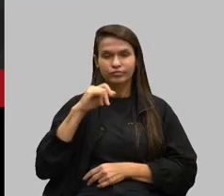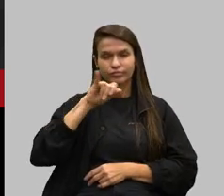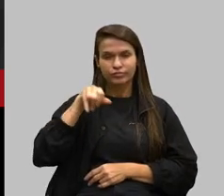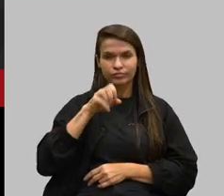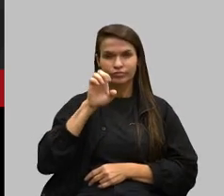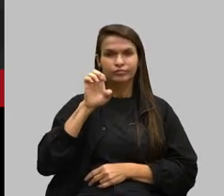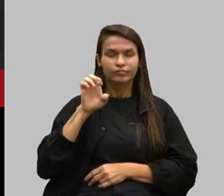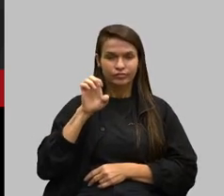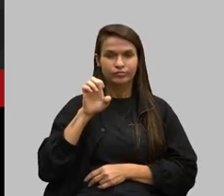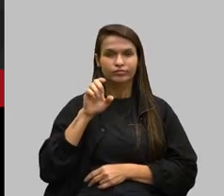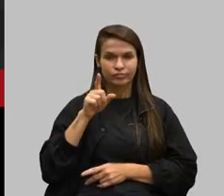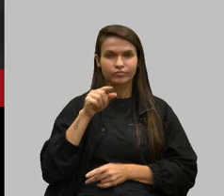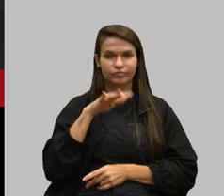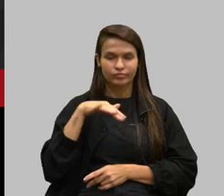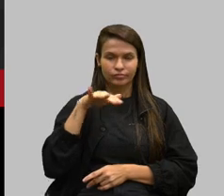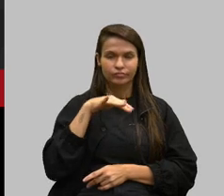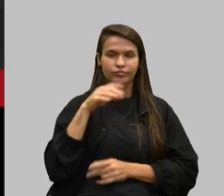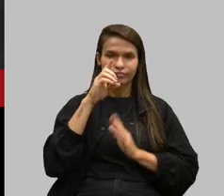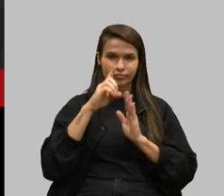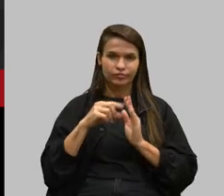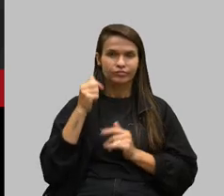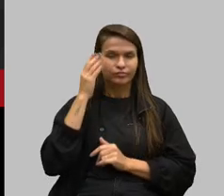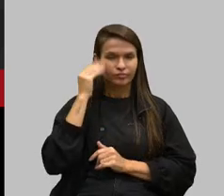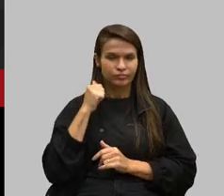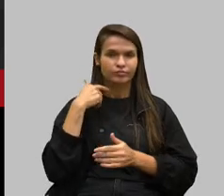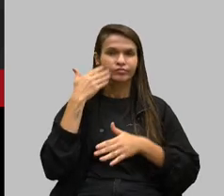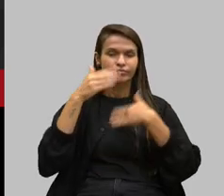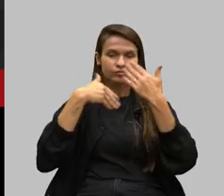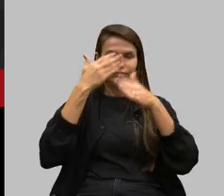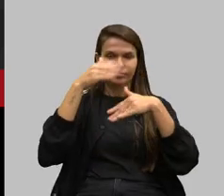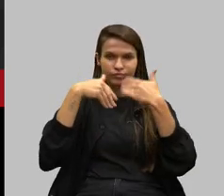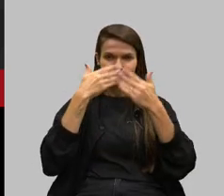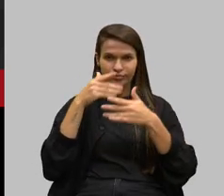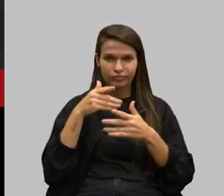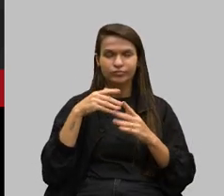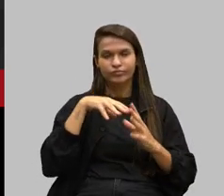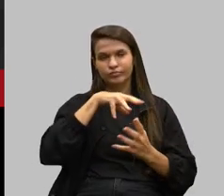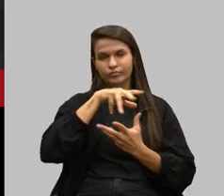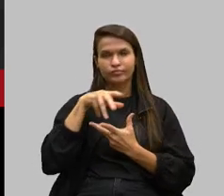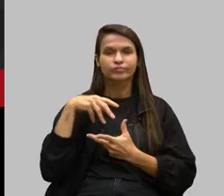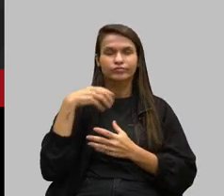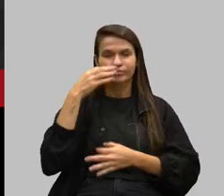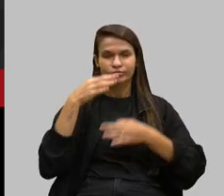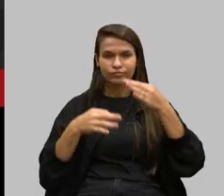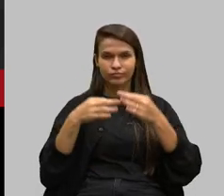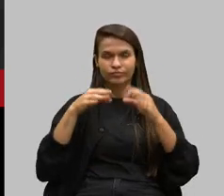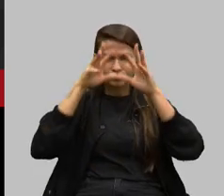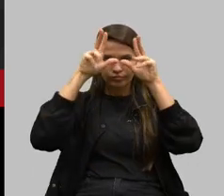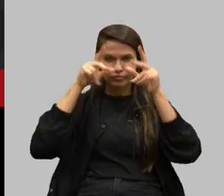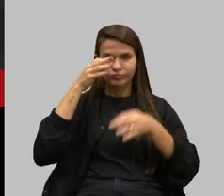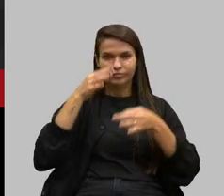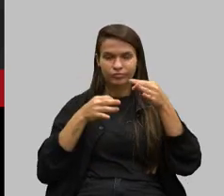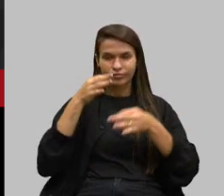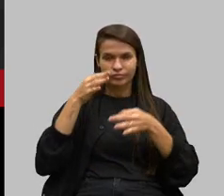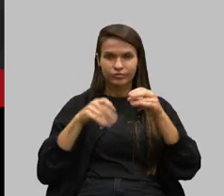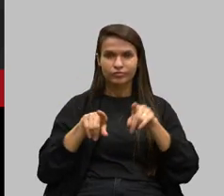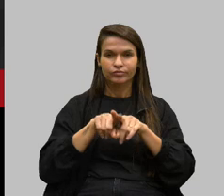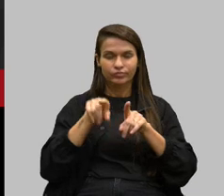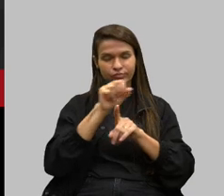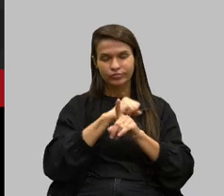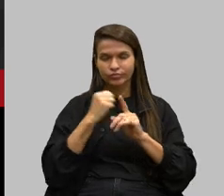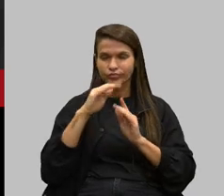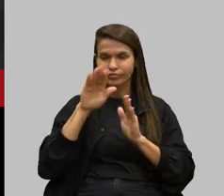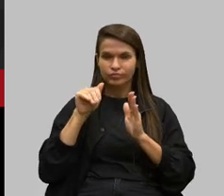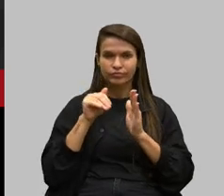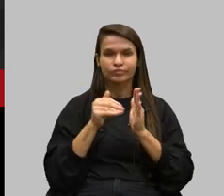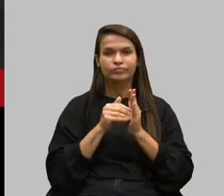é quem é do ramo aqui do direito sabe a evolução disso pro mundo jurídico né pro tribunal de justiça e pra sociedade como um todo foi